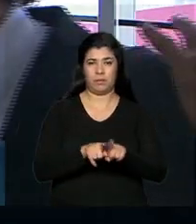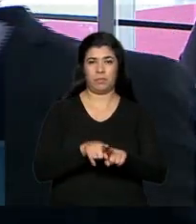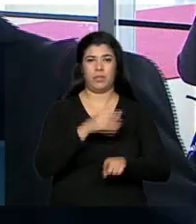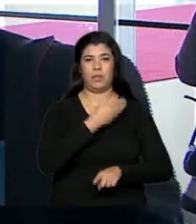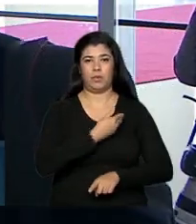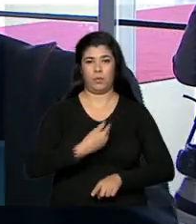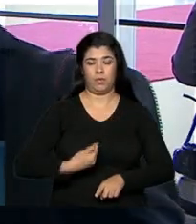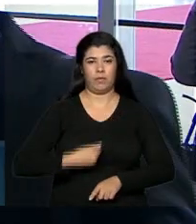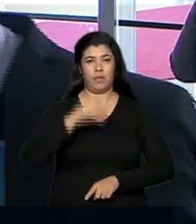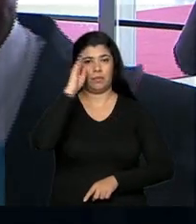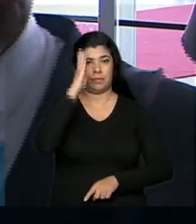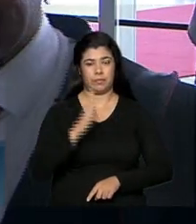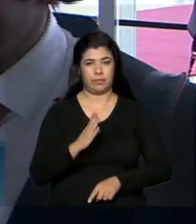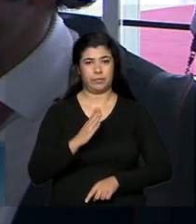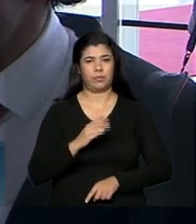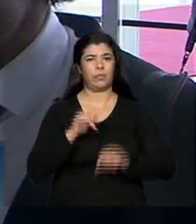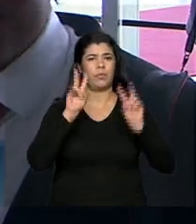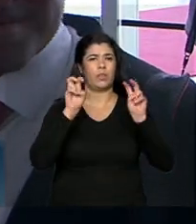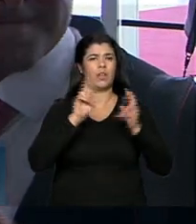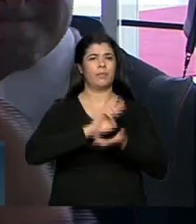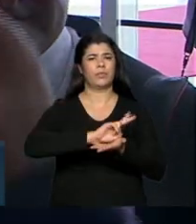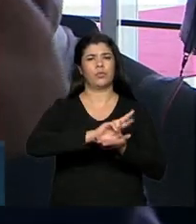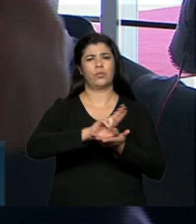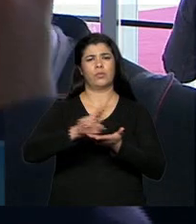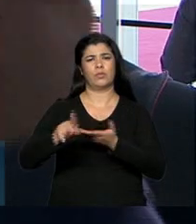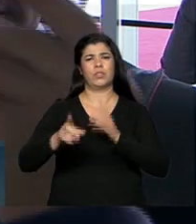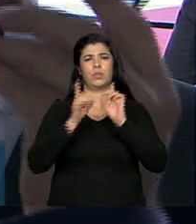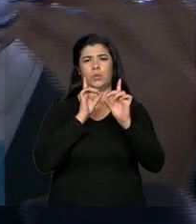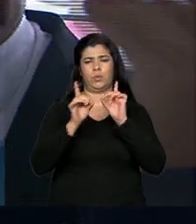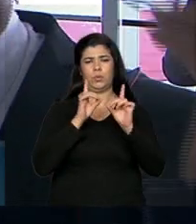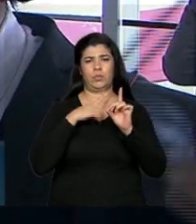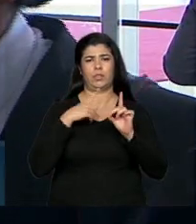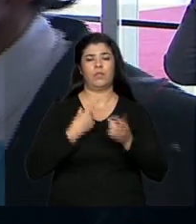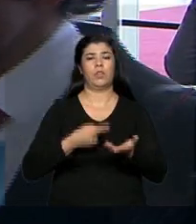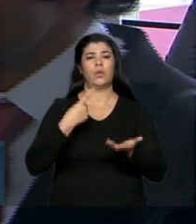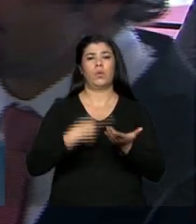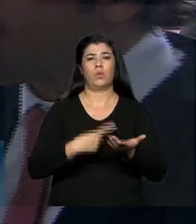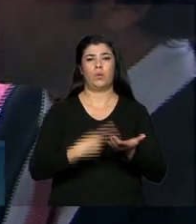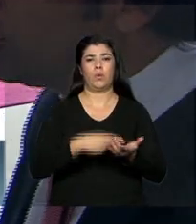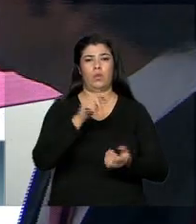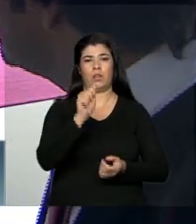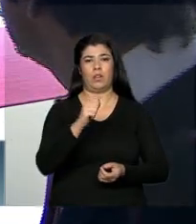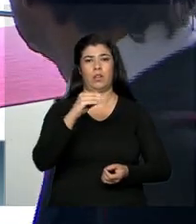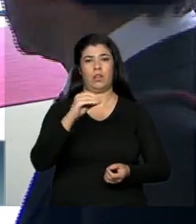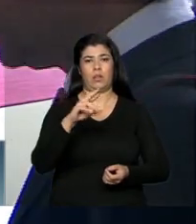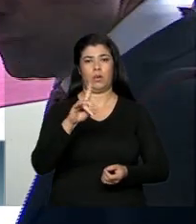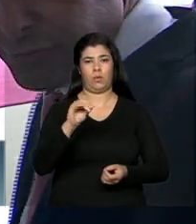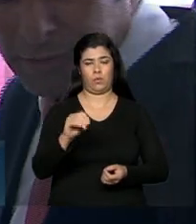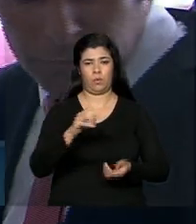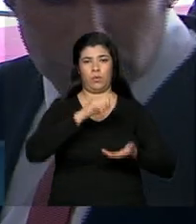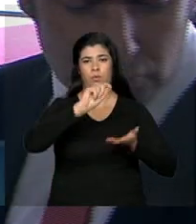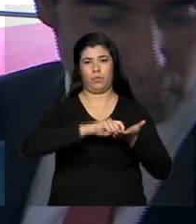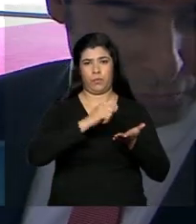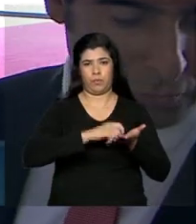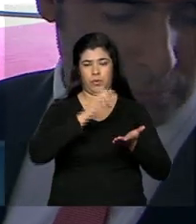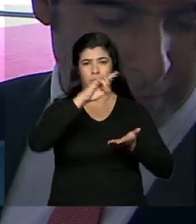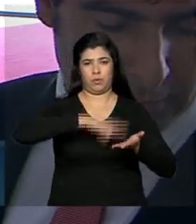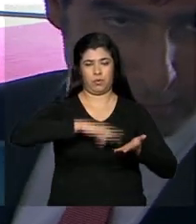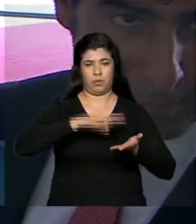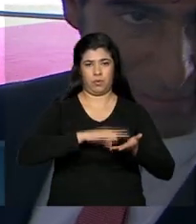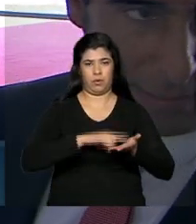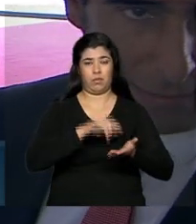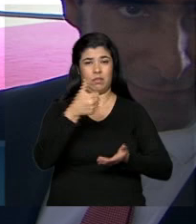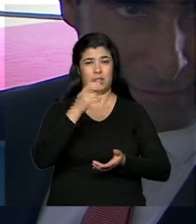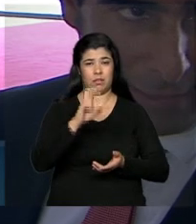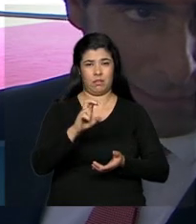Muitos temas foram discutidos para o fechamento de acordos. Cerca de 15 acordos são esperados a partir desta visita